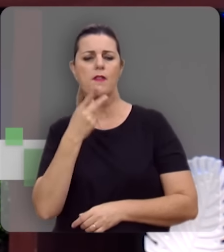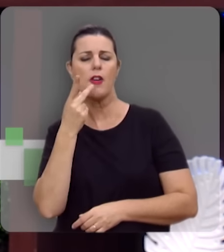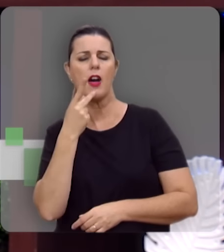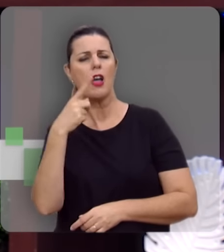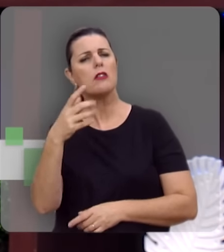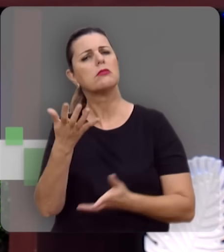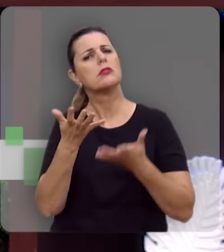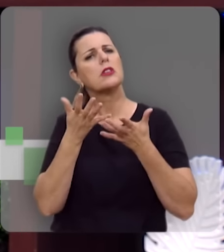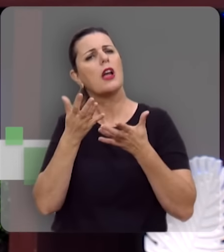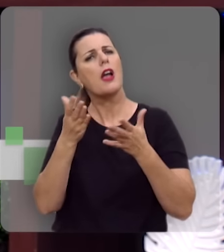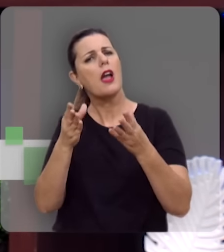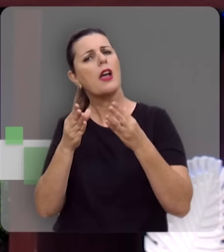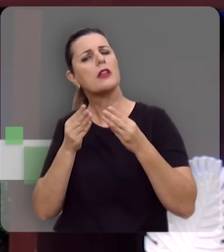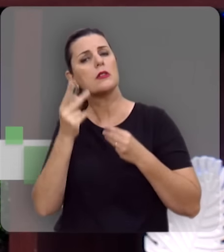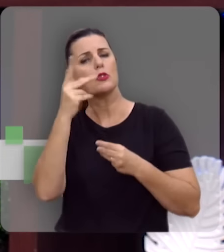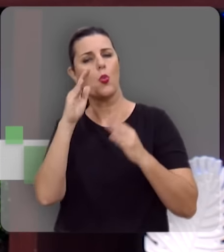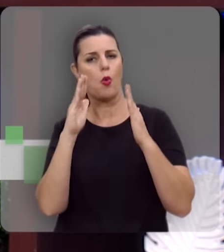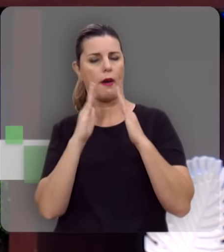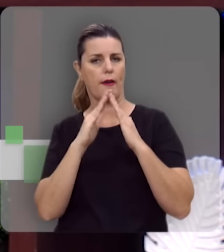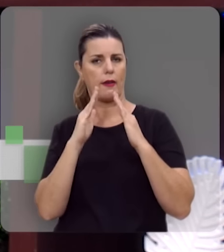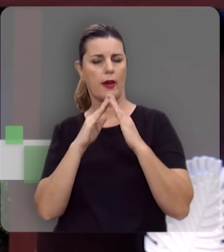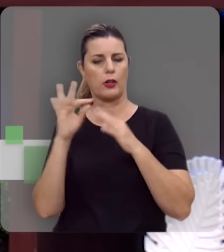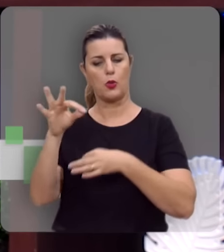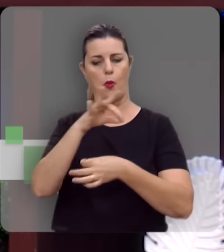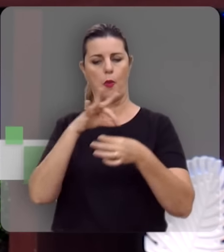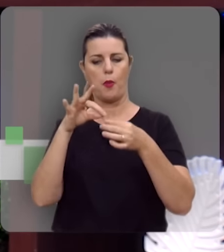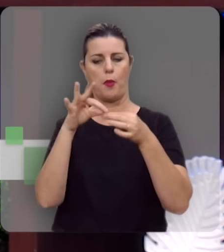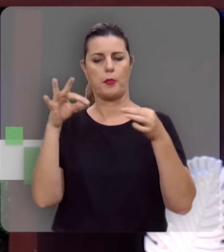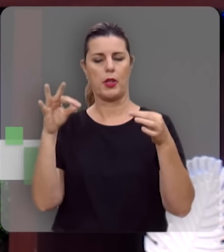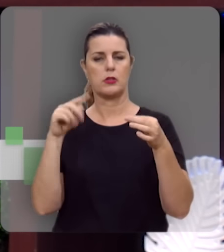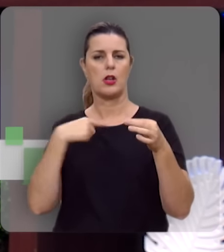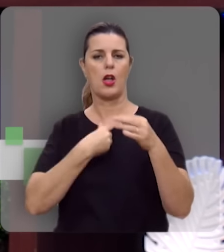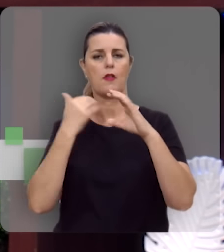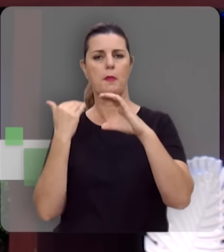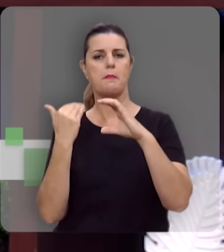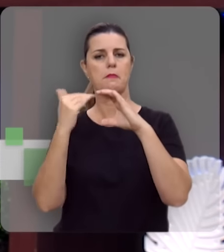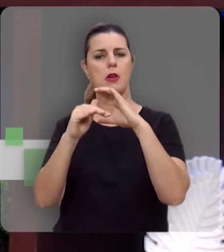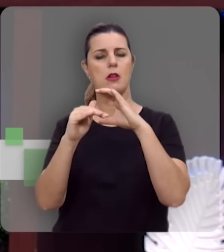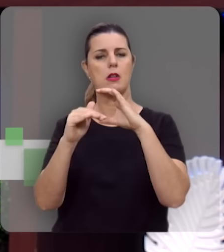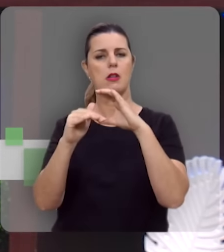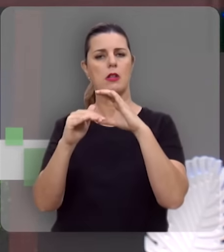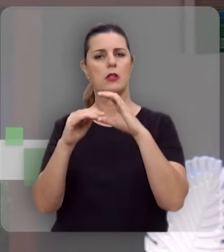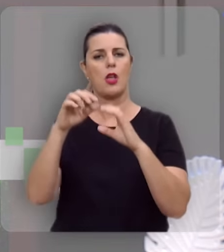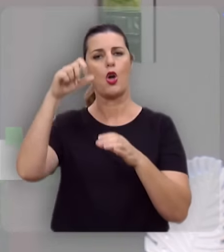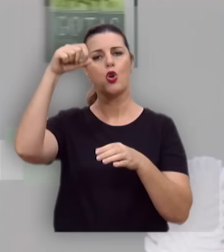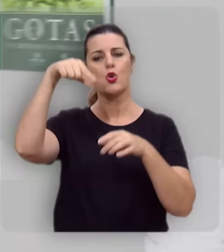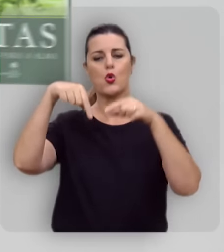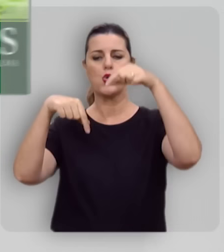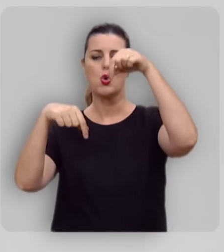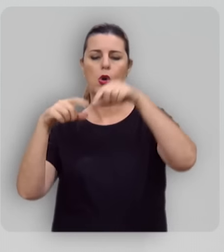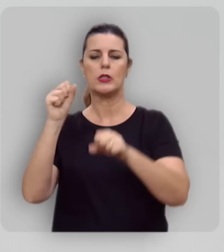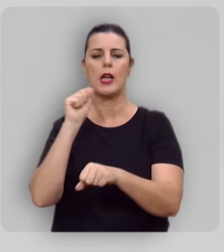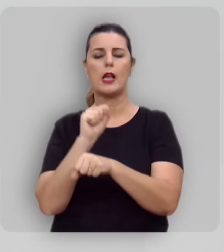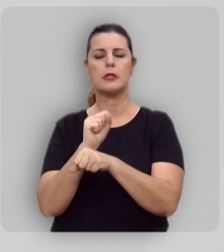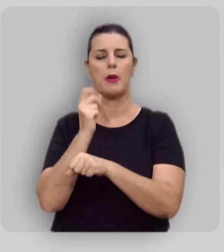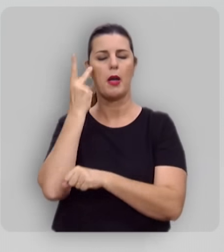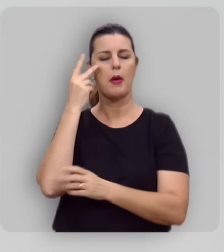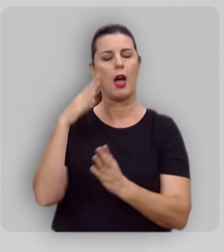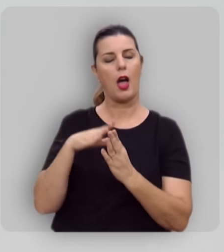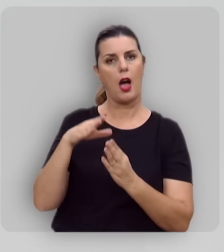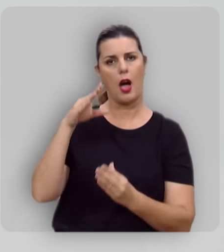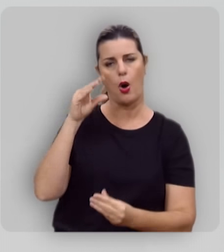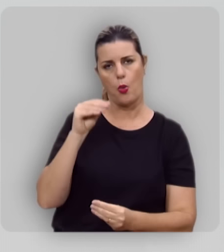você gostaria de receber aí na sua casa um presente. E a gente vai mandar para você gotas de esperança para